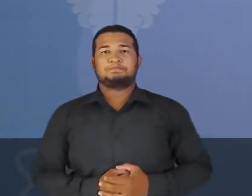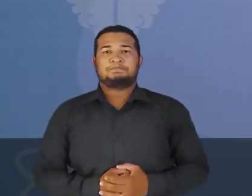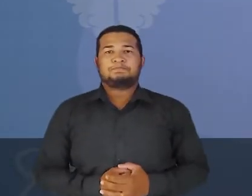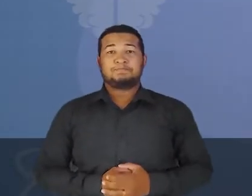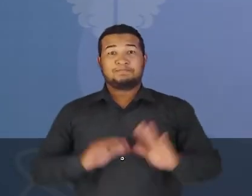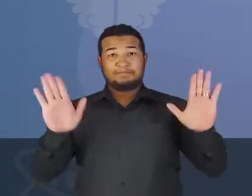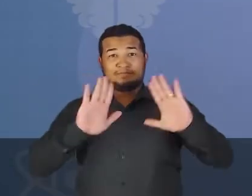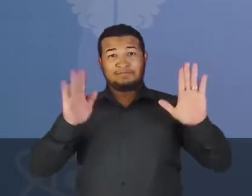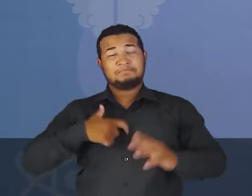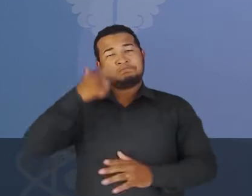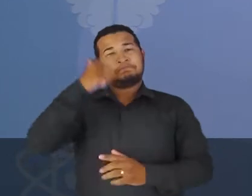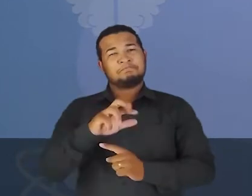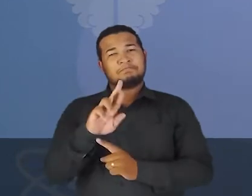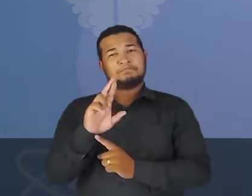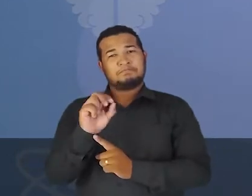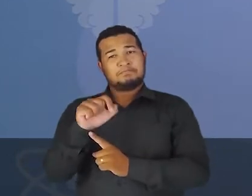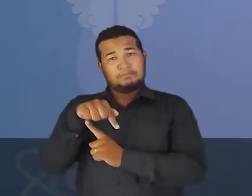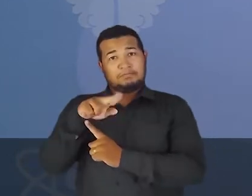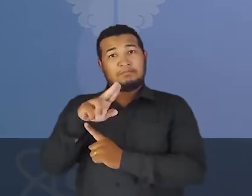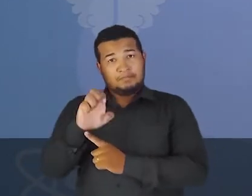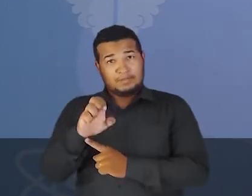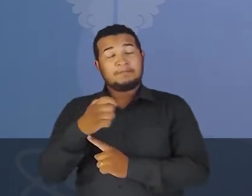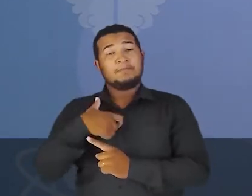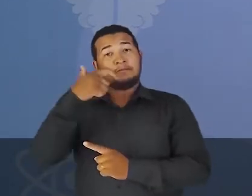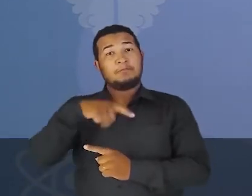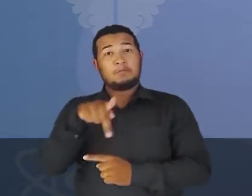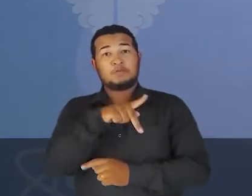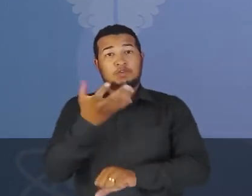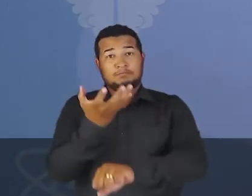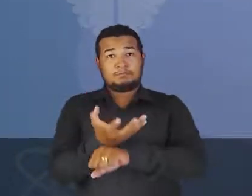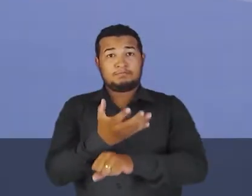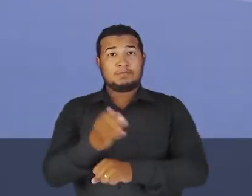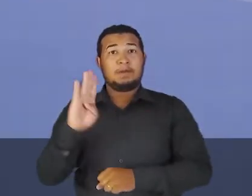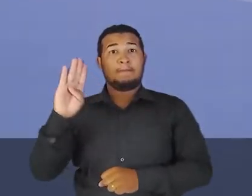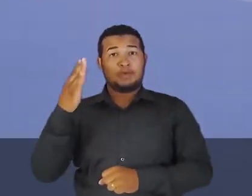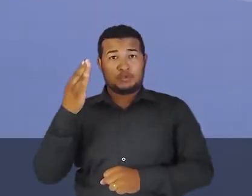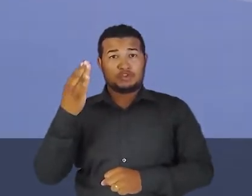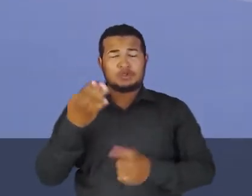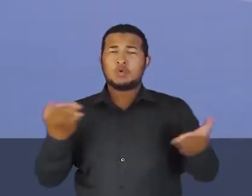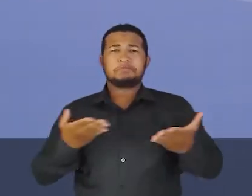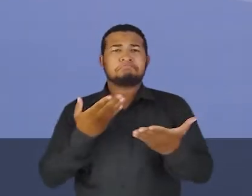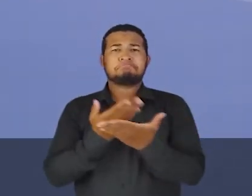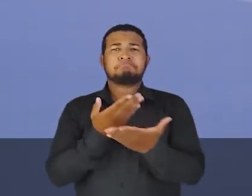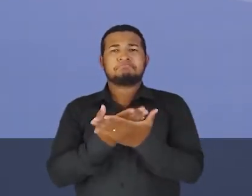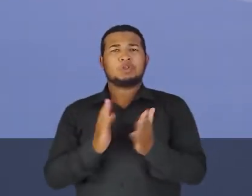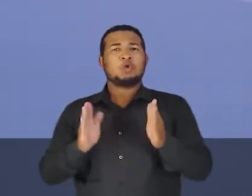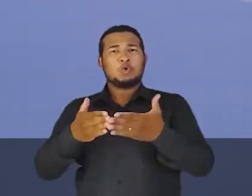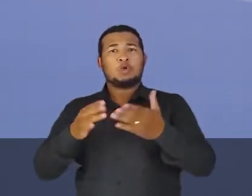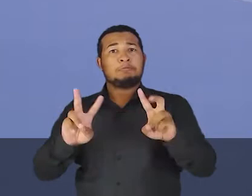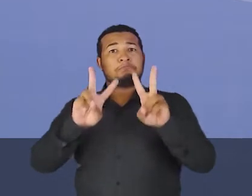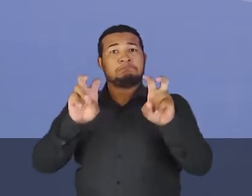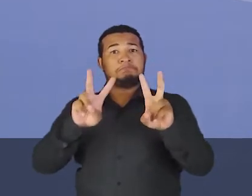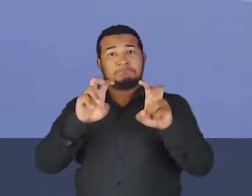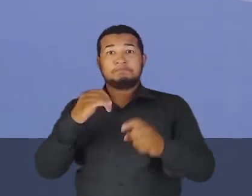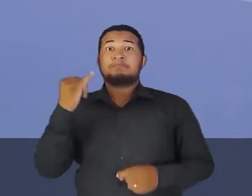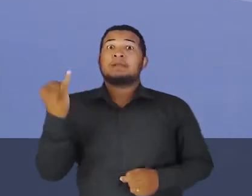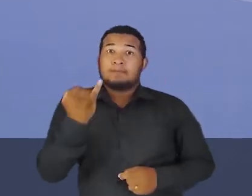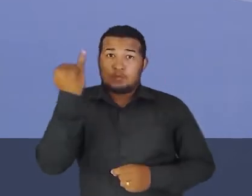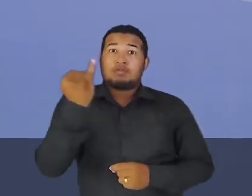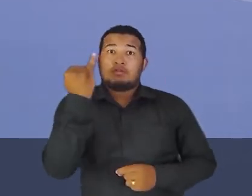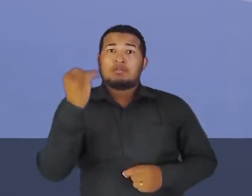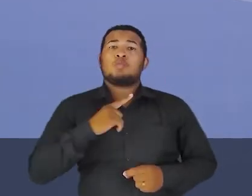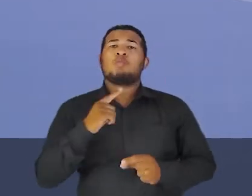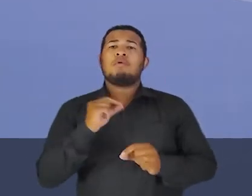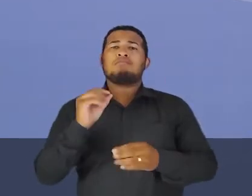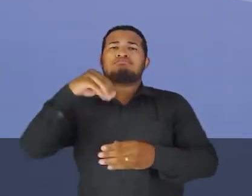Olá pessoal, eu sou o professor Roque Alves, sou professor de Biologia e na aula de hoje nós vamos trabalhar um tema muito importante dentro